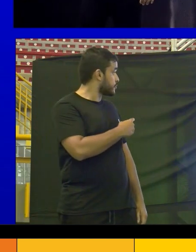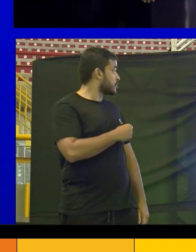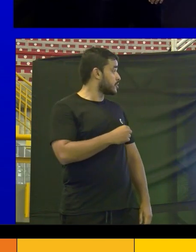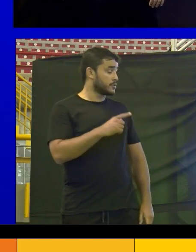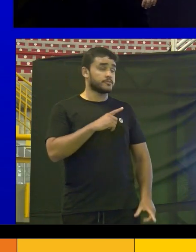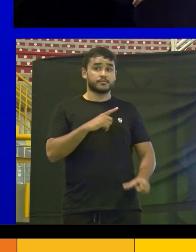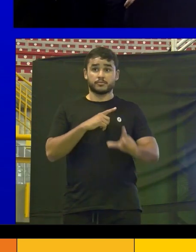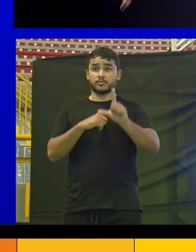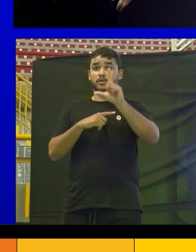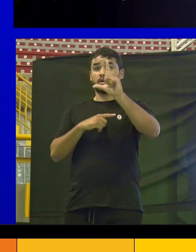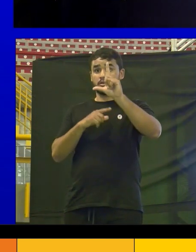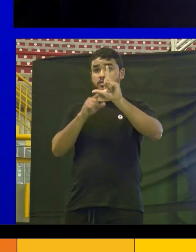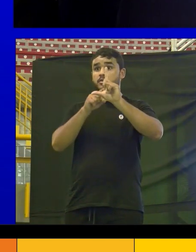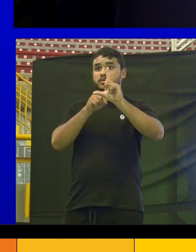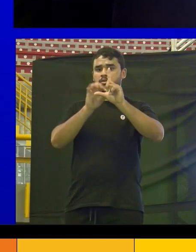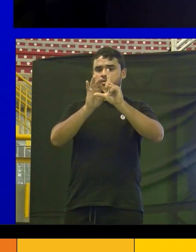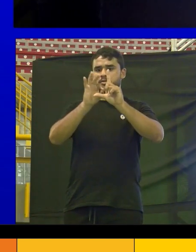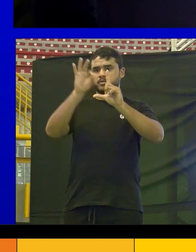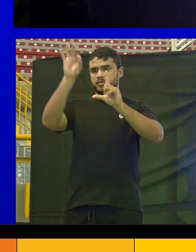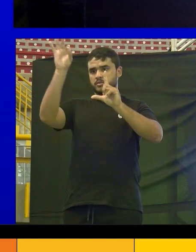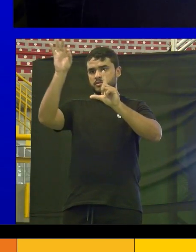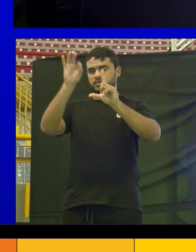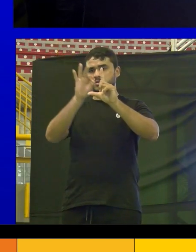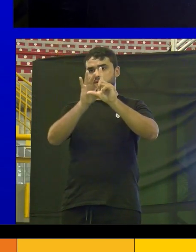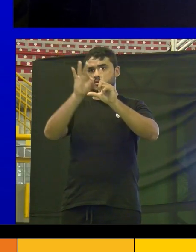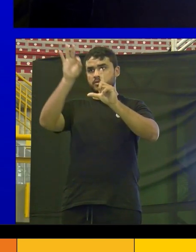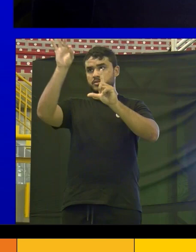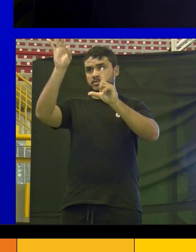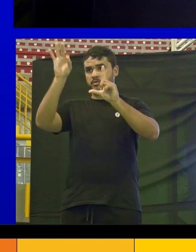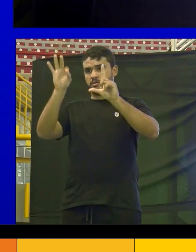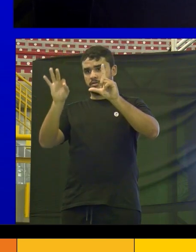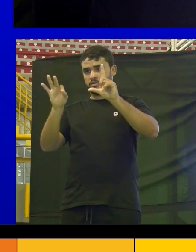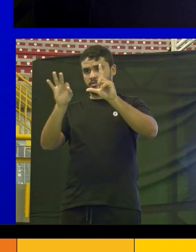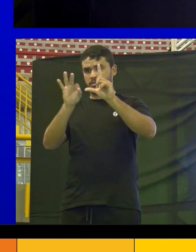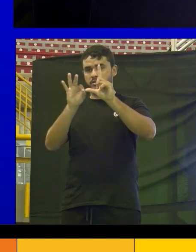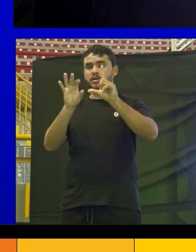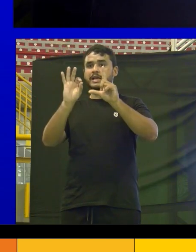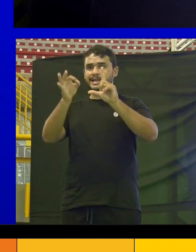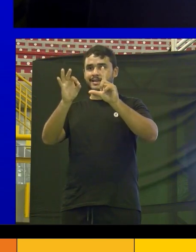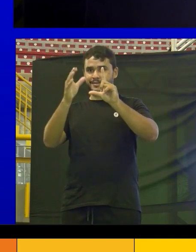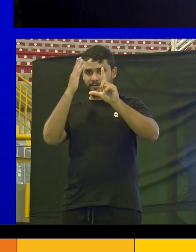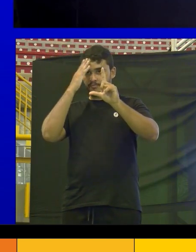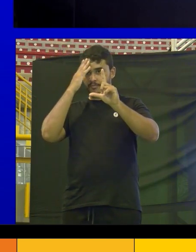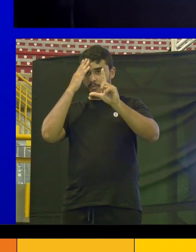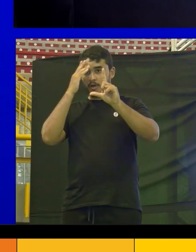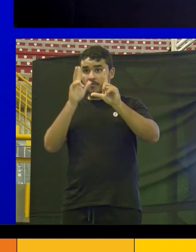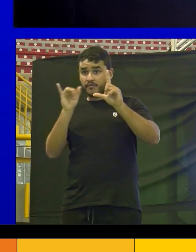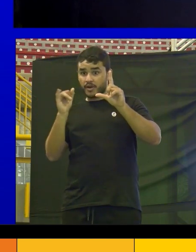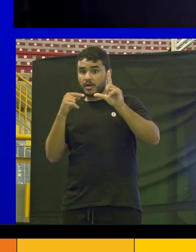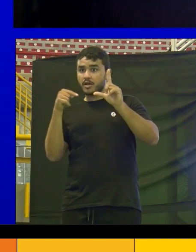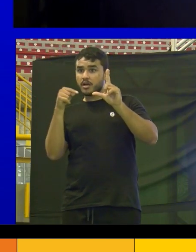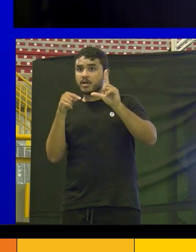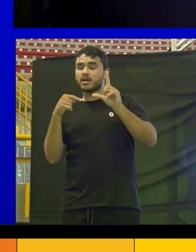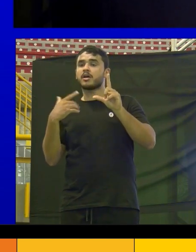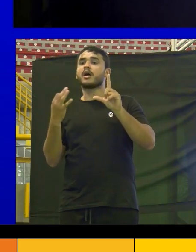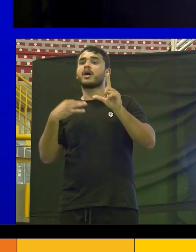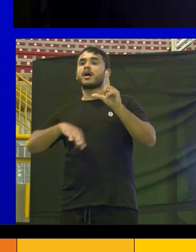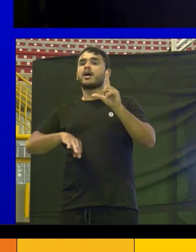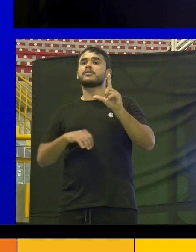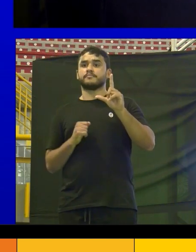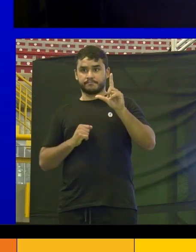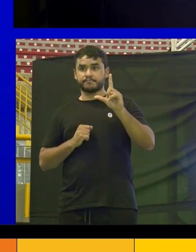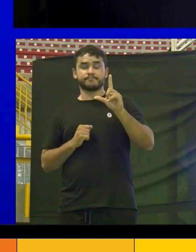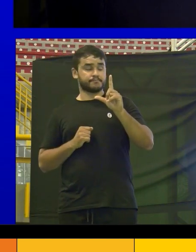é um triângulo retângulo. Nós temos cateto oposto ao ângulo alfa e temos cateto adjacente ao